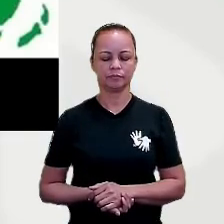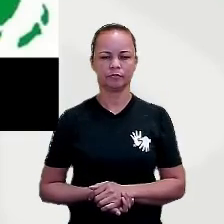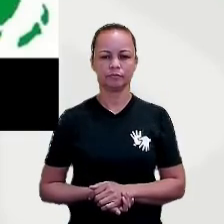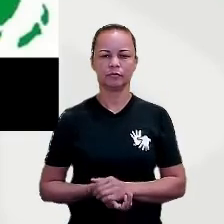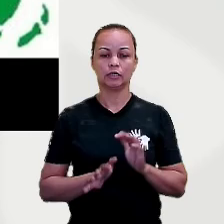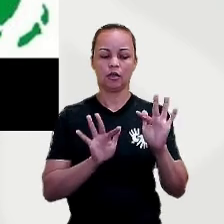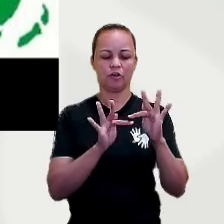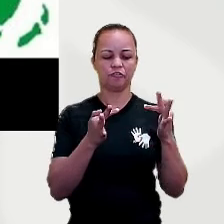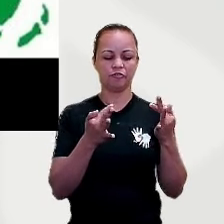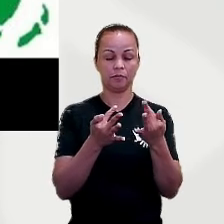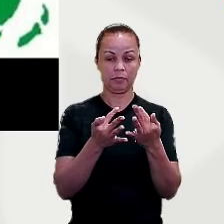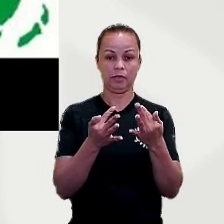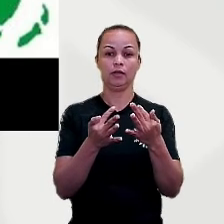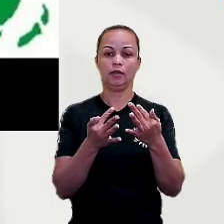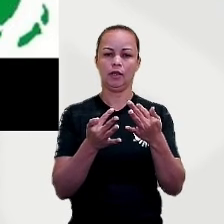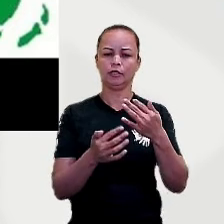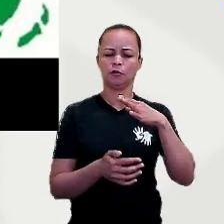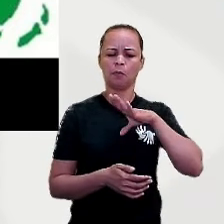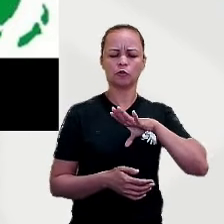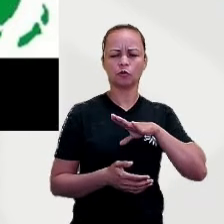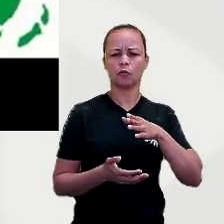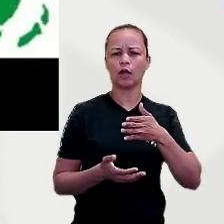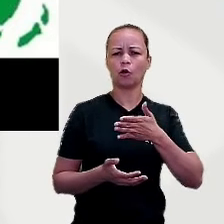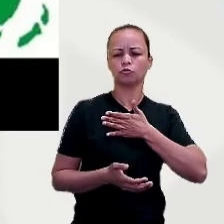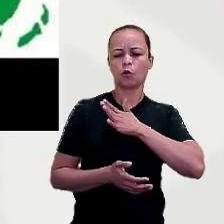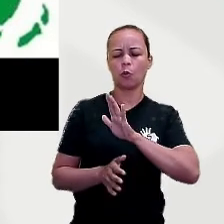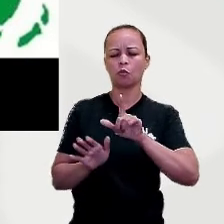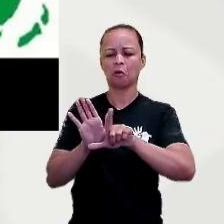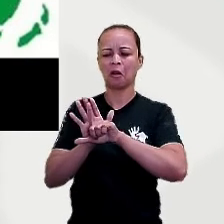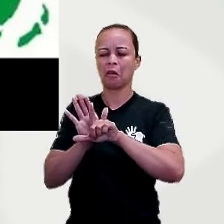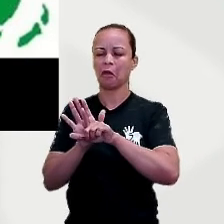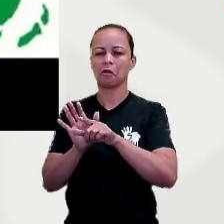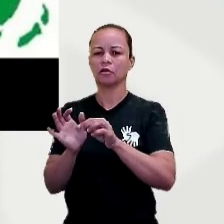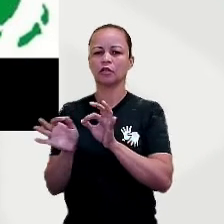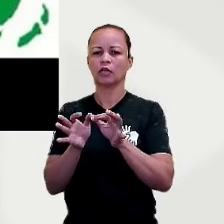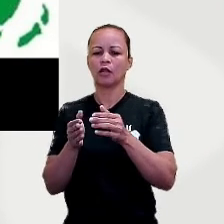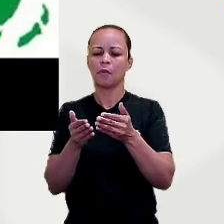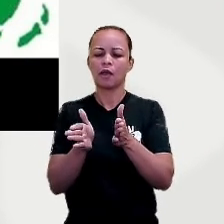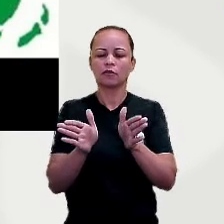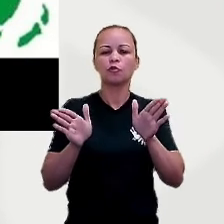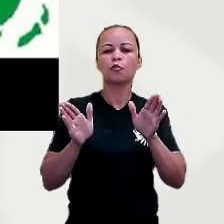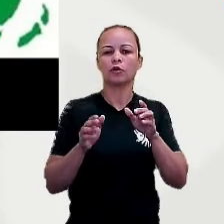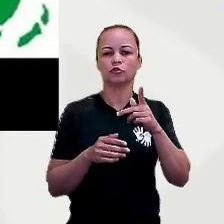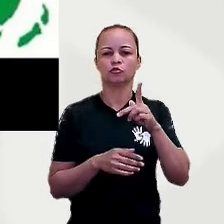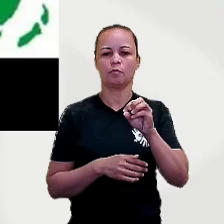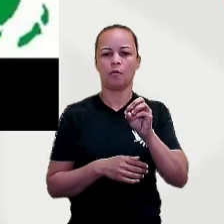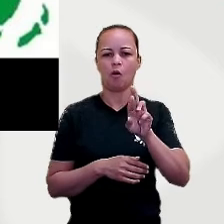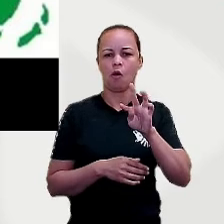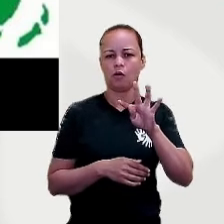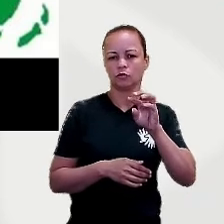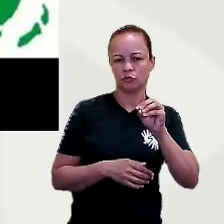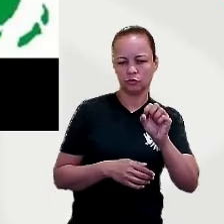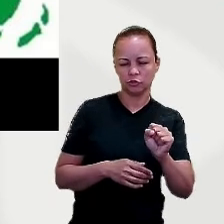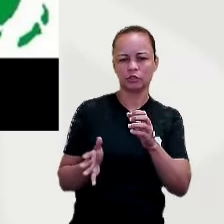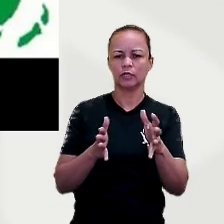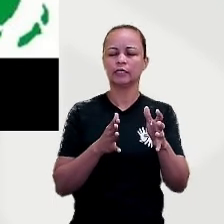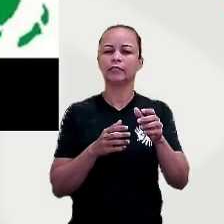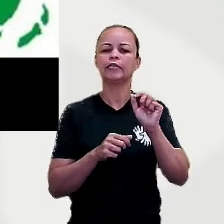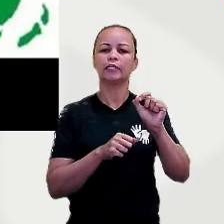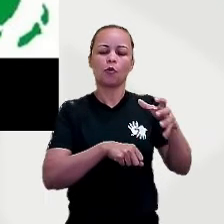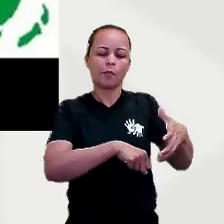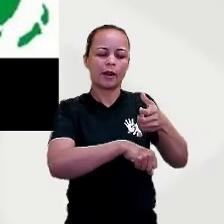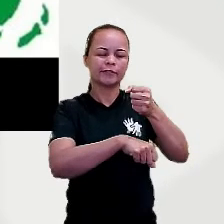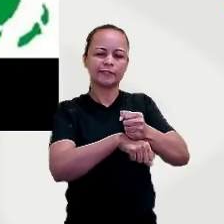de Portugal não gostou das leis a favor do Brasil, a abertura dos portos, e assim indo, que o Brasil deixou de ser uma colônia para ser